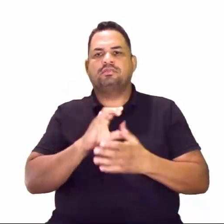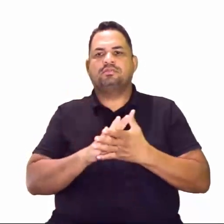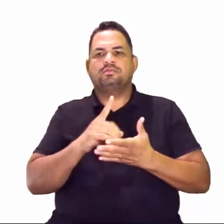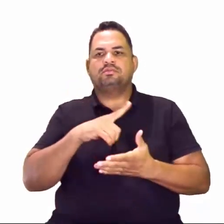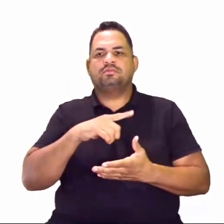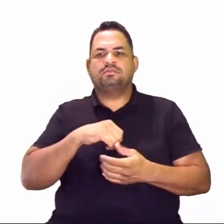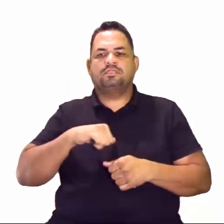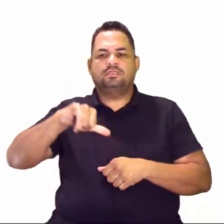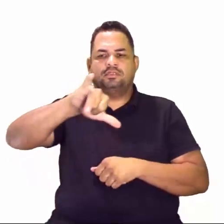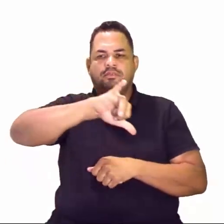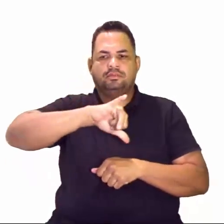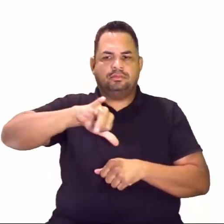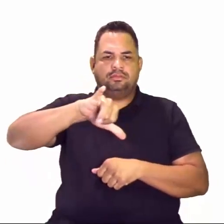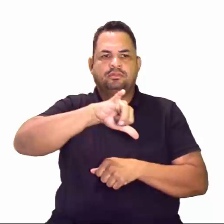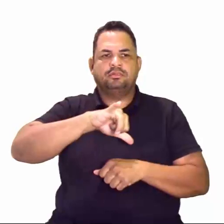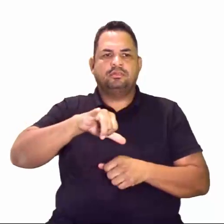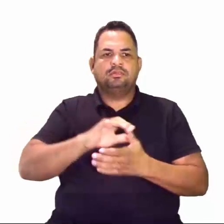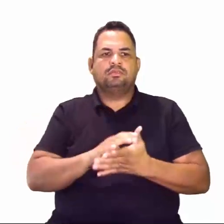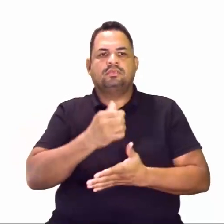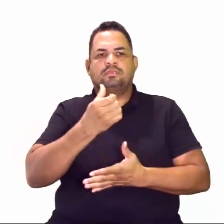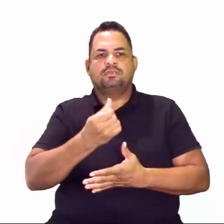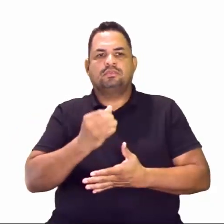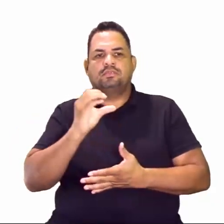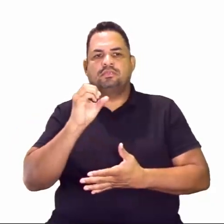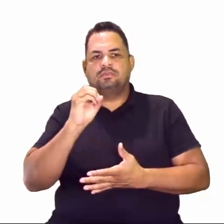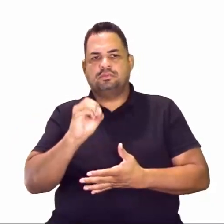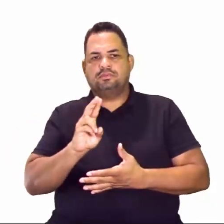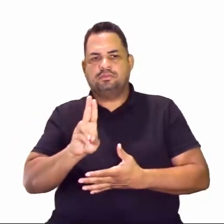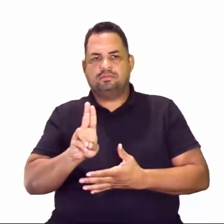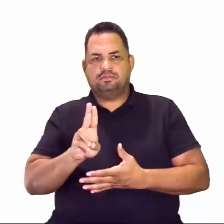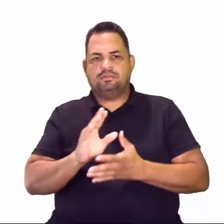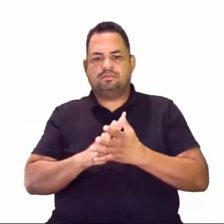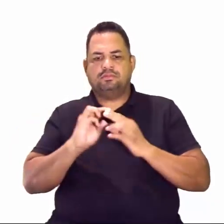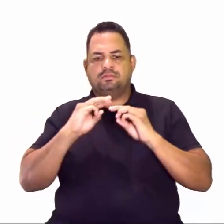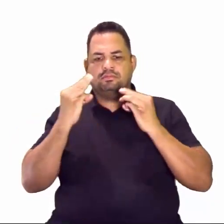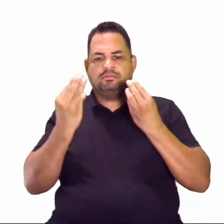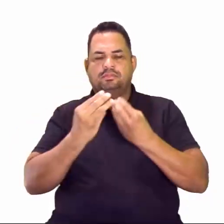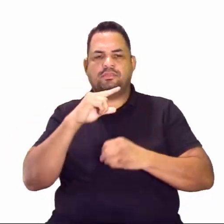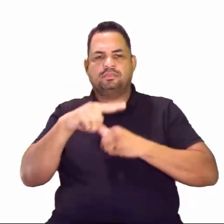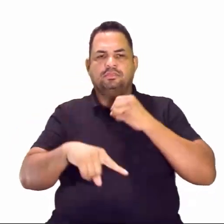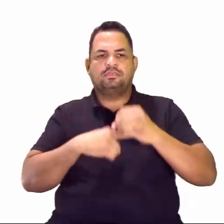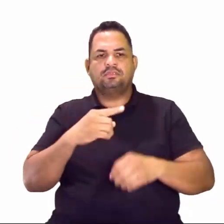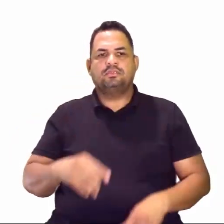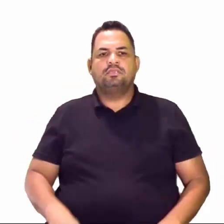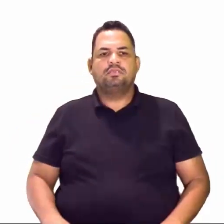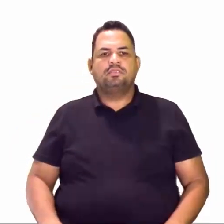no vinagre é 60 unidades de massa atômica, 60 U.